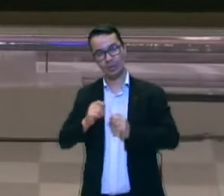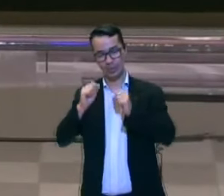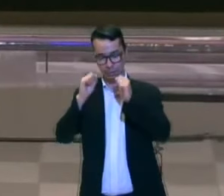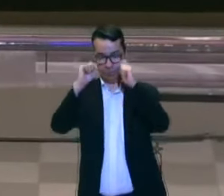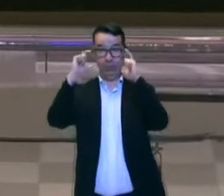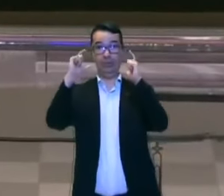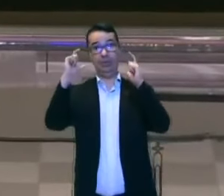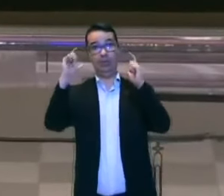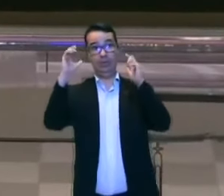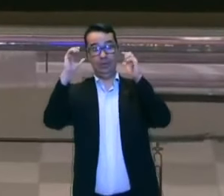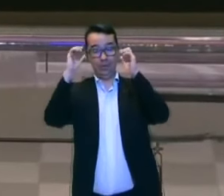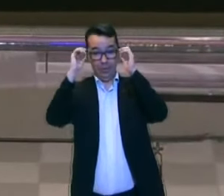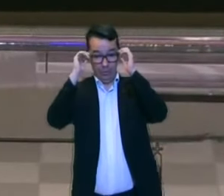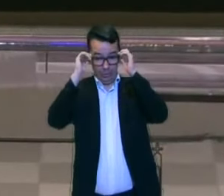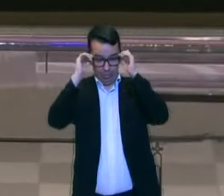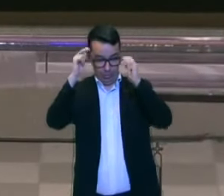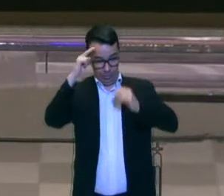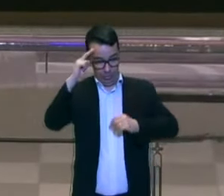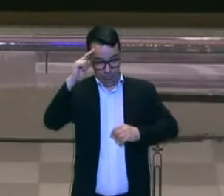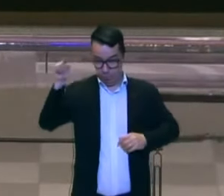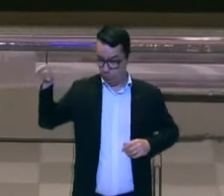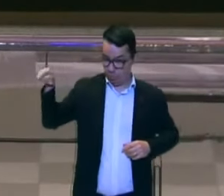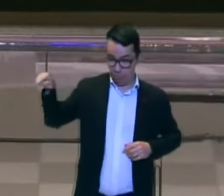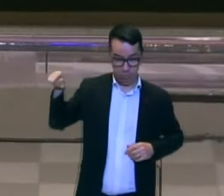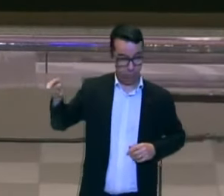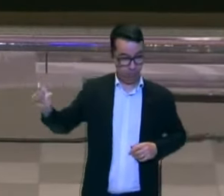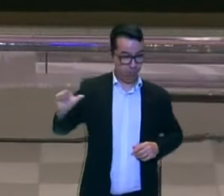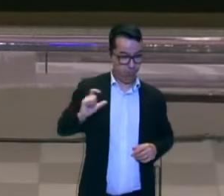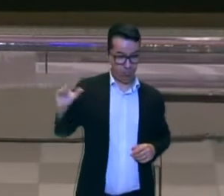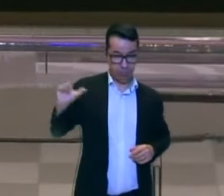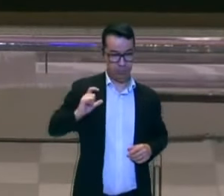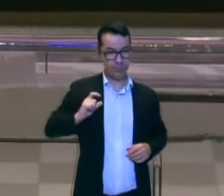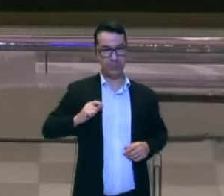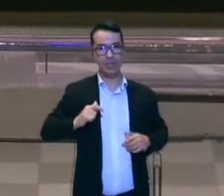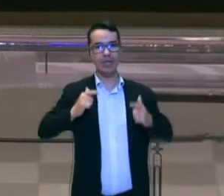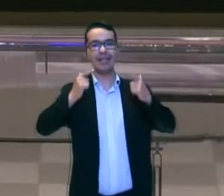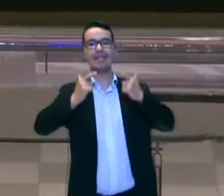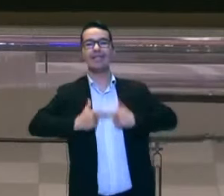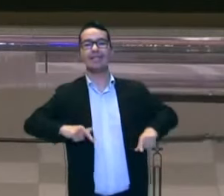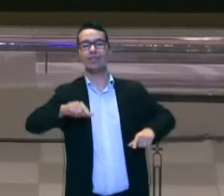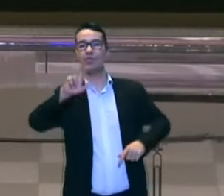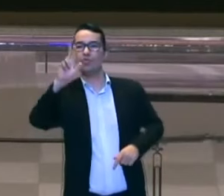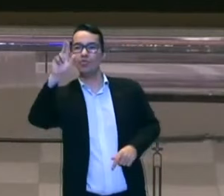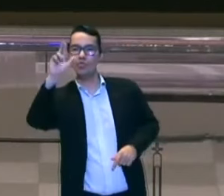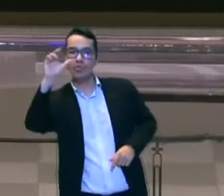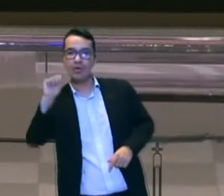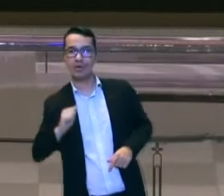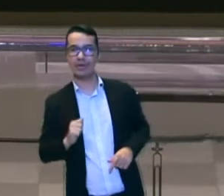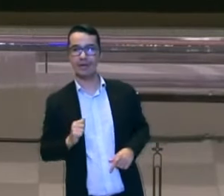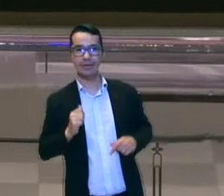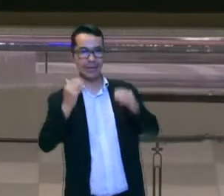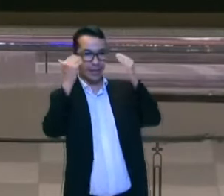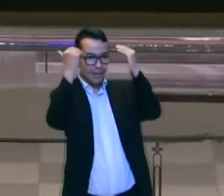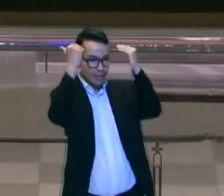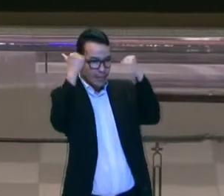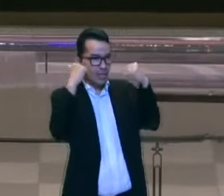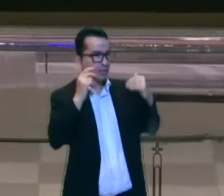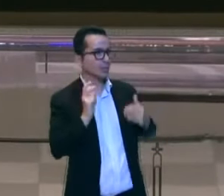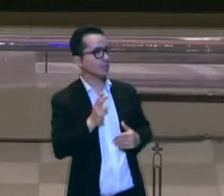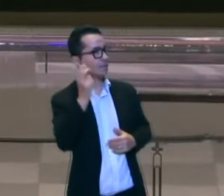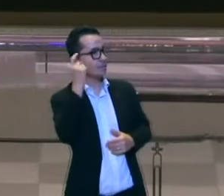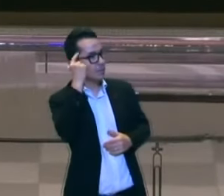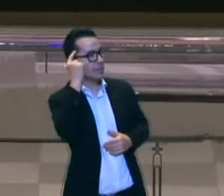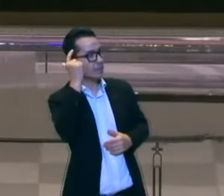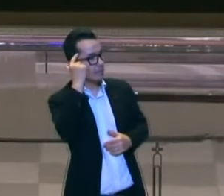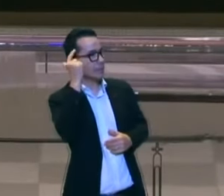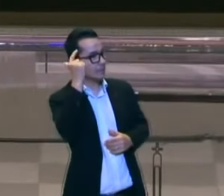ia dormir pensando naquilo, e parece que aquilo não saía, era uma guerra interior que ele não conseguia se